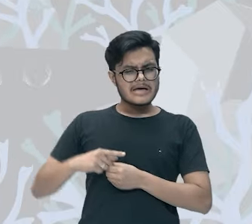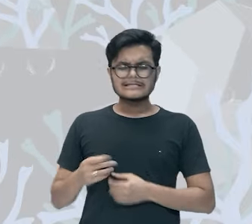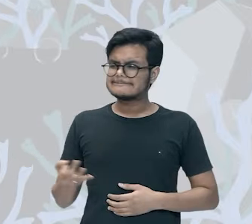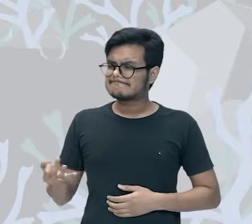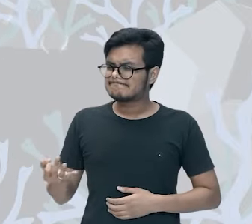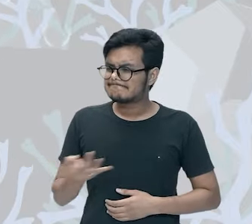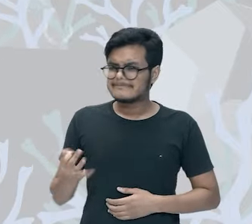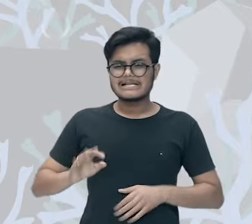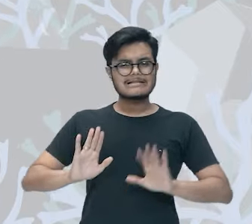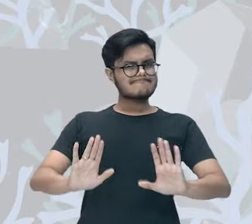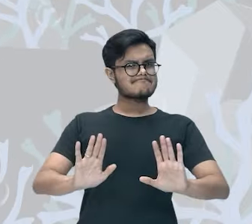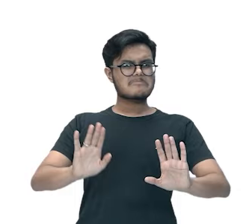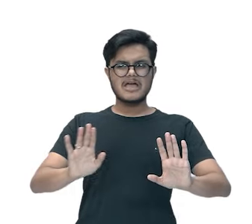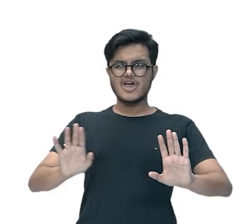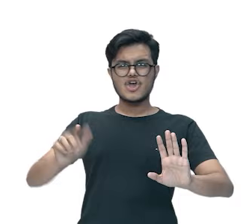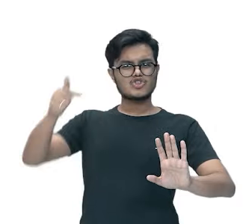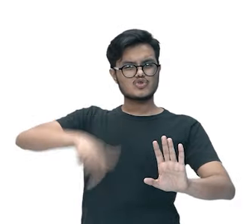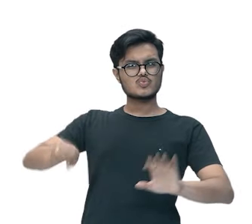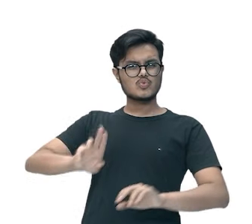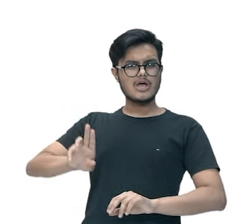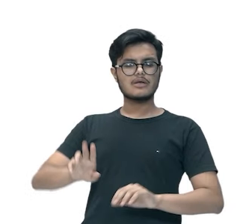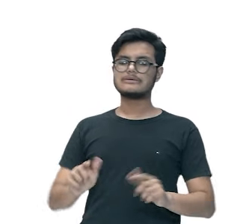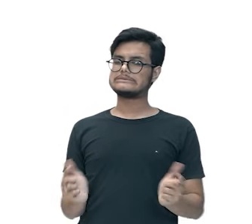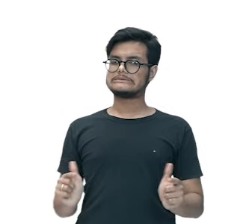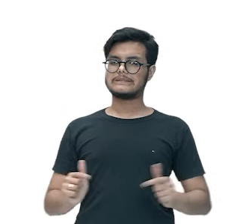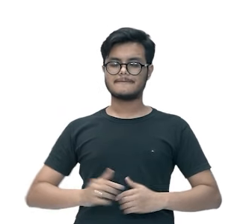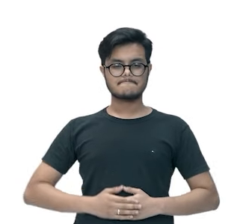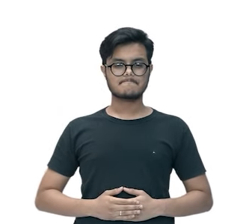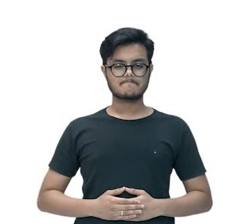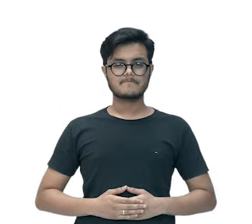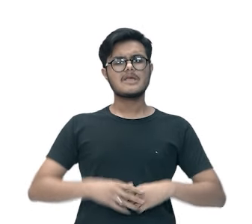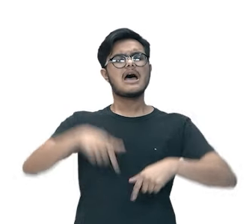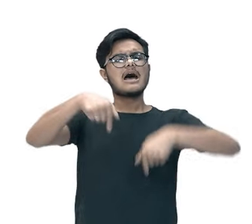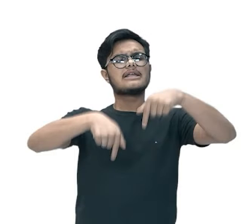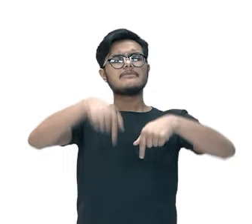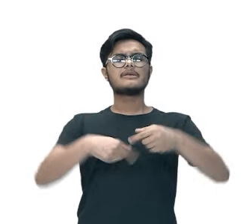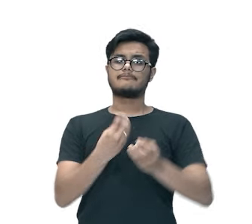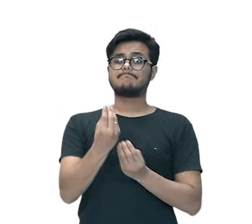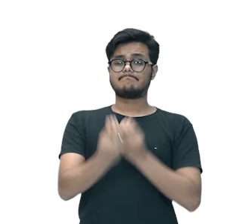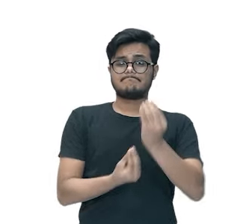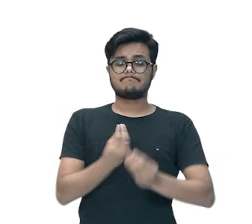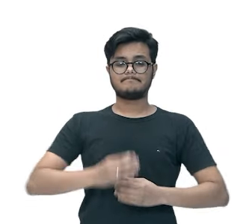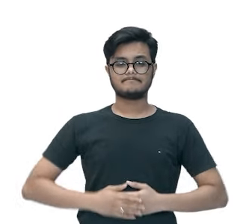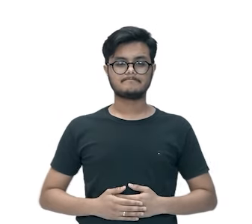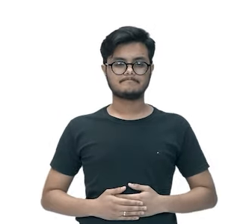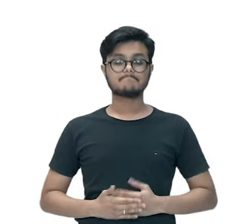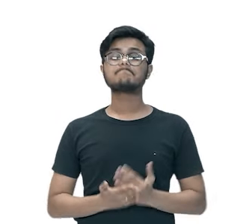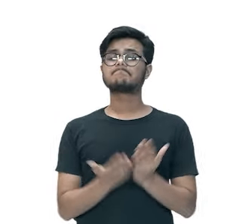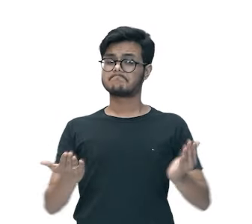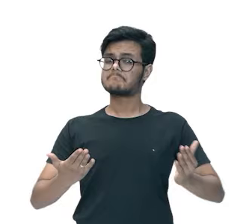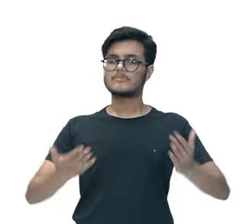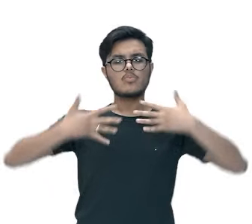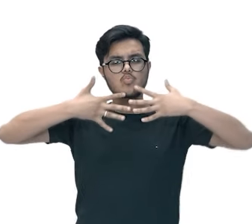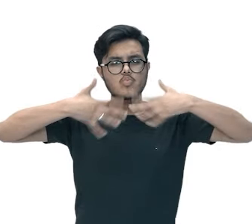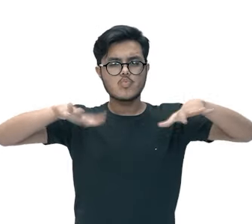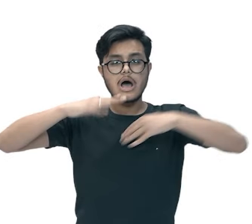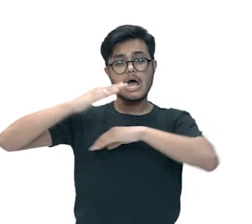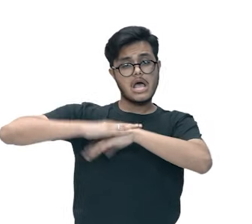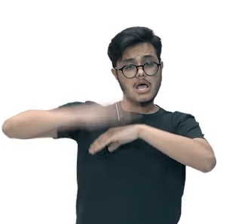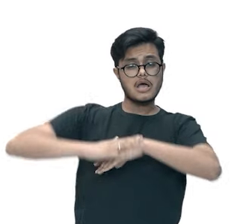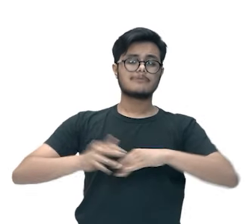fonte não renovável. Composição química do petróleo. O petróleo é uma substância natural formada por